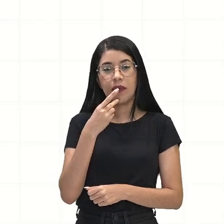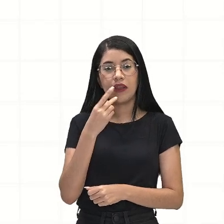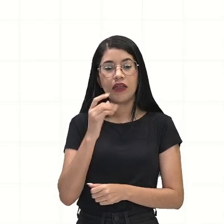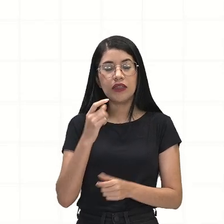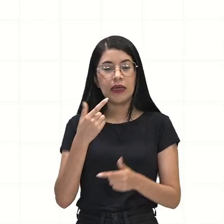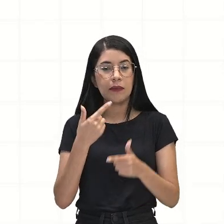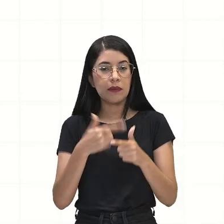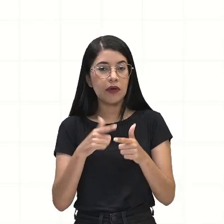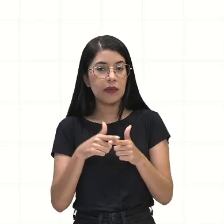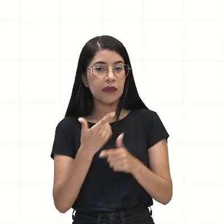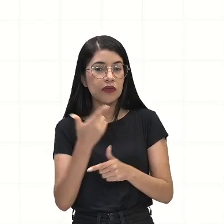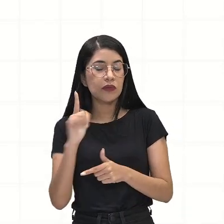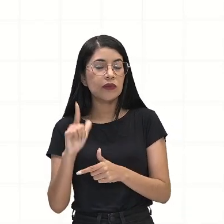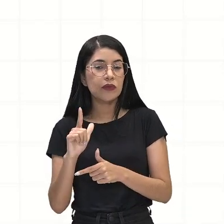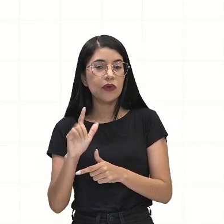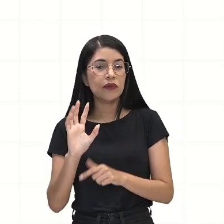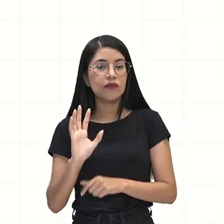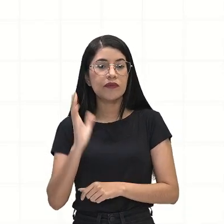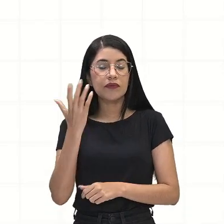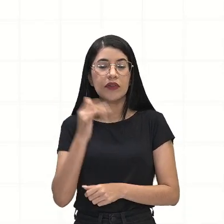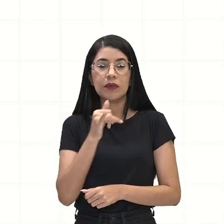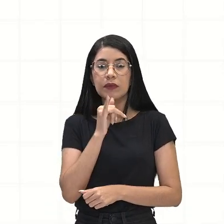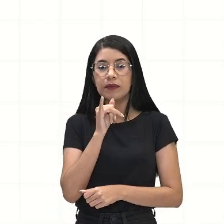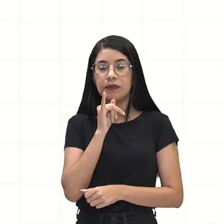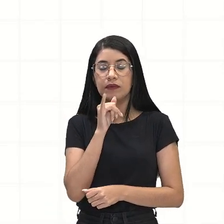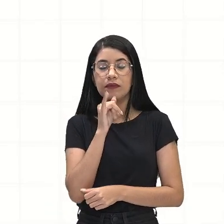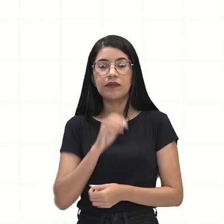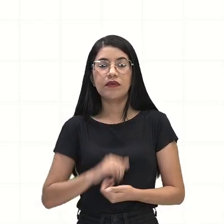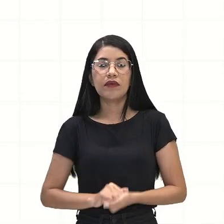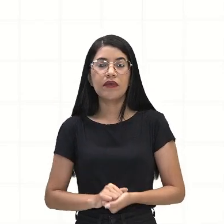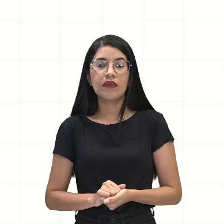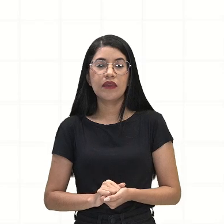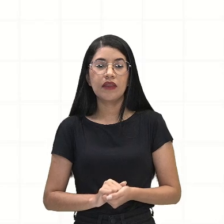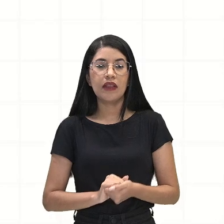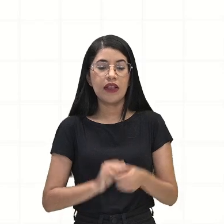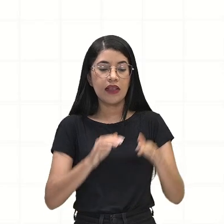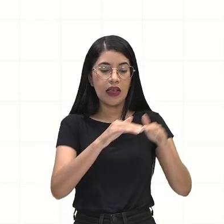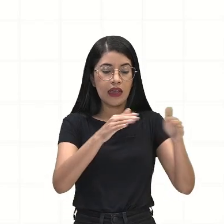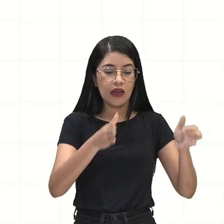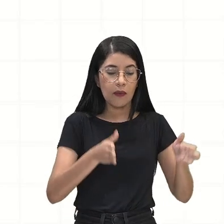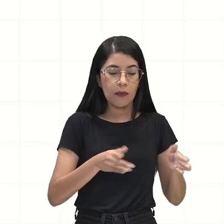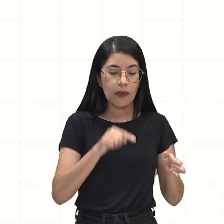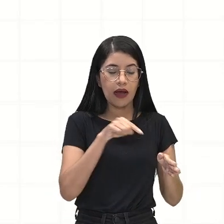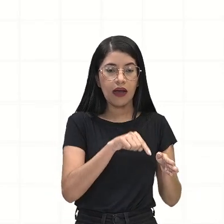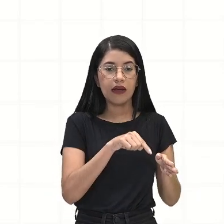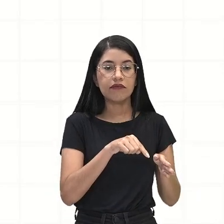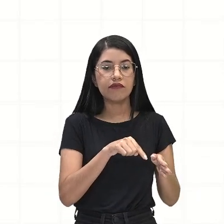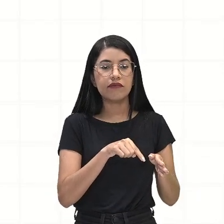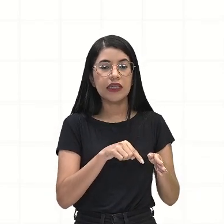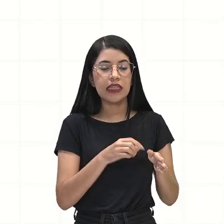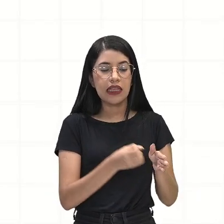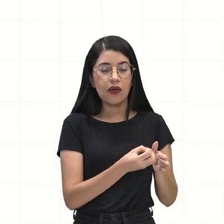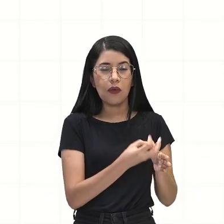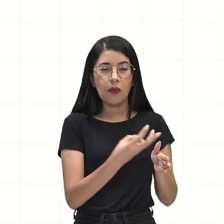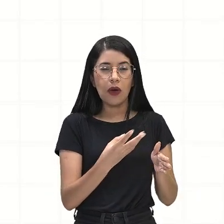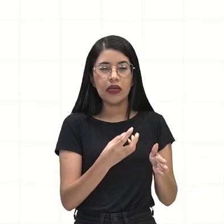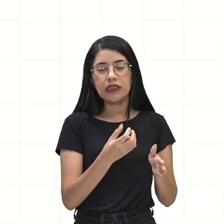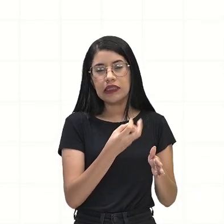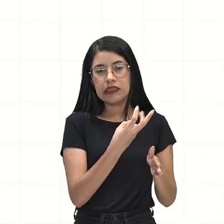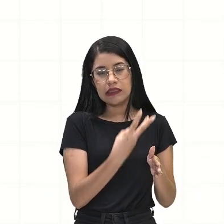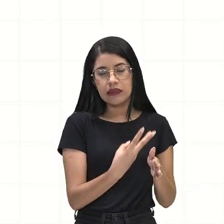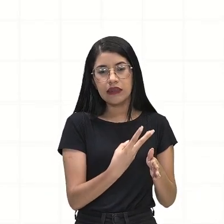outro evento. Por exemplo, se eu tenho aqui uma urna e eu tenho aqui, olha só, 3